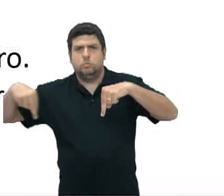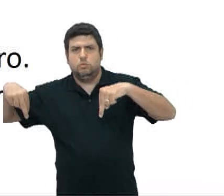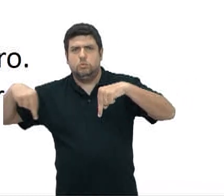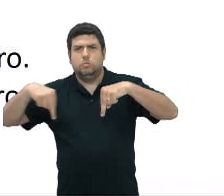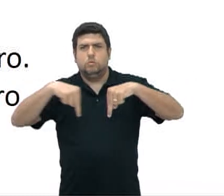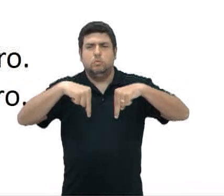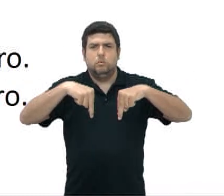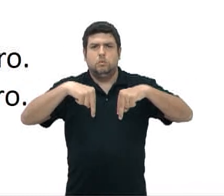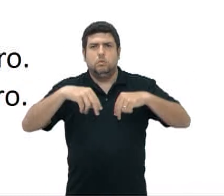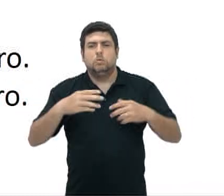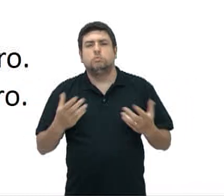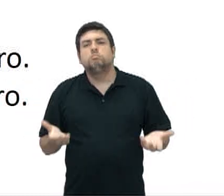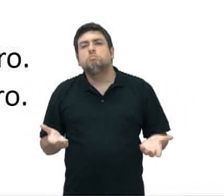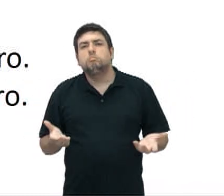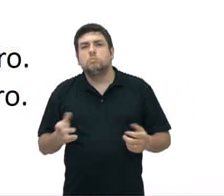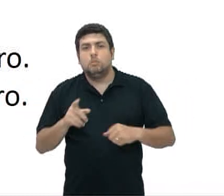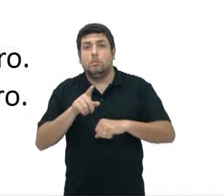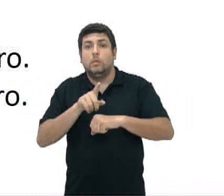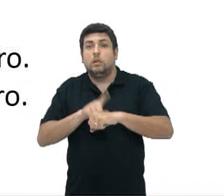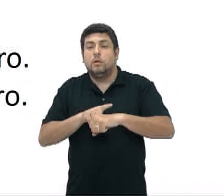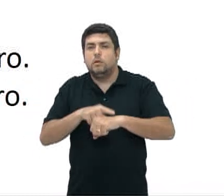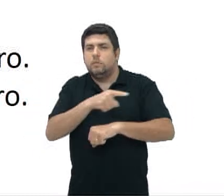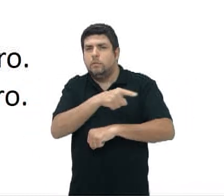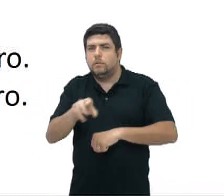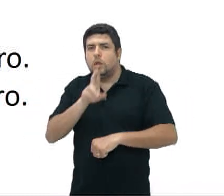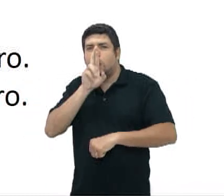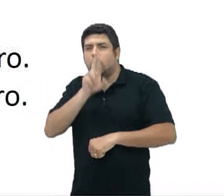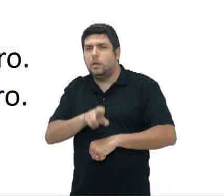tempinho para vocês e agora respondam lá.